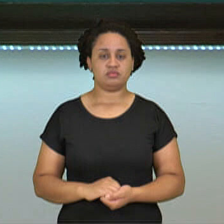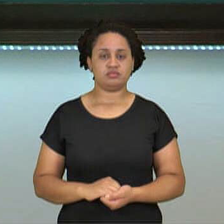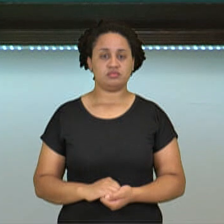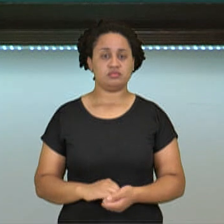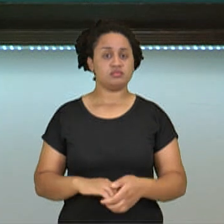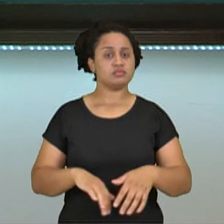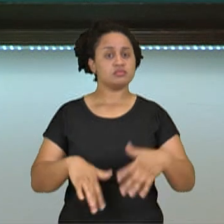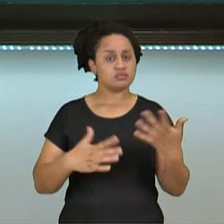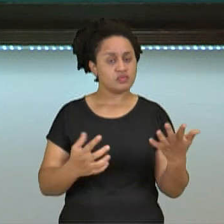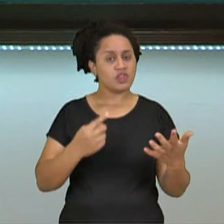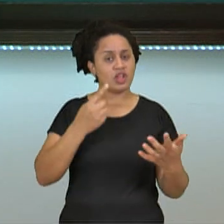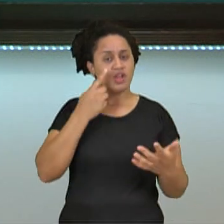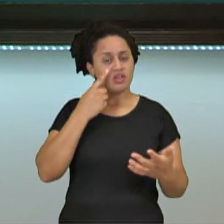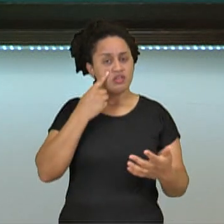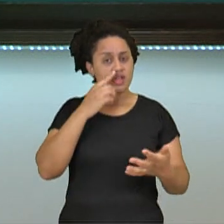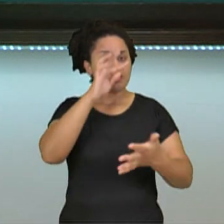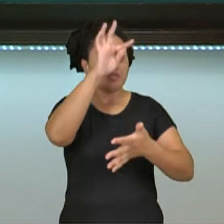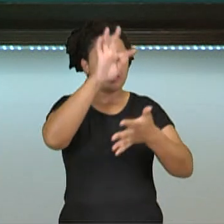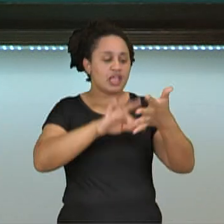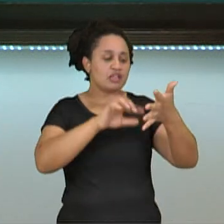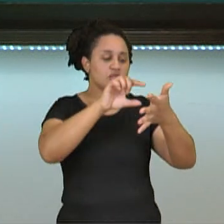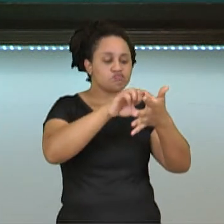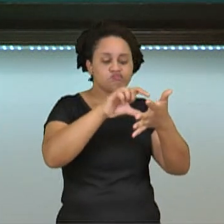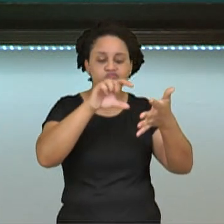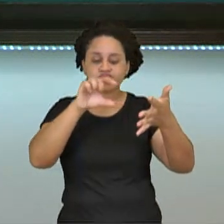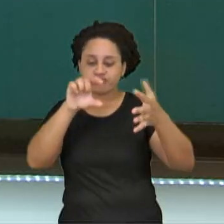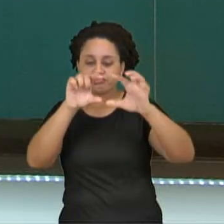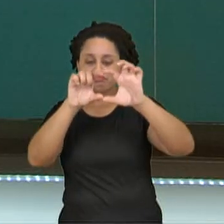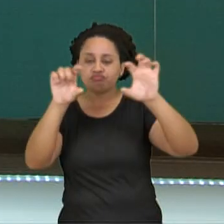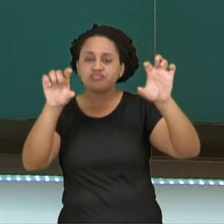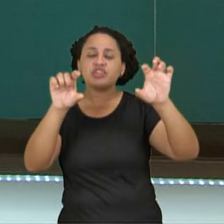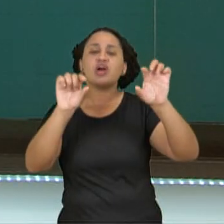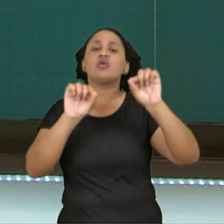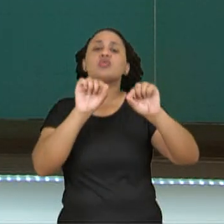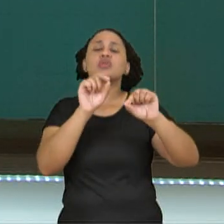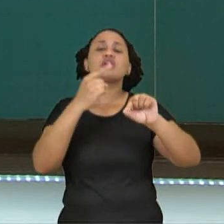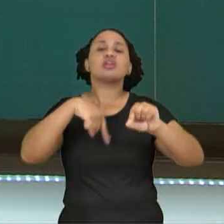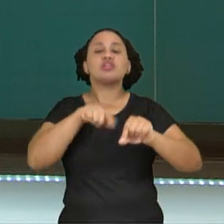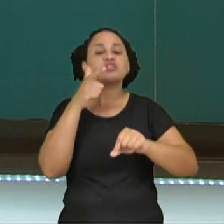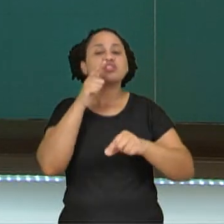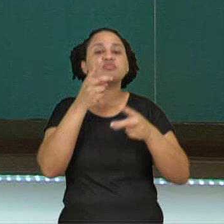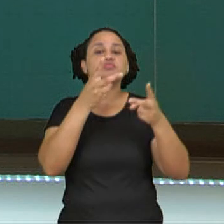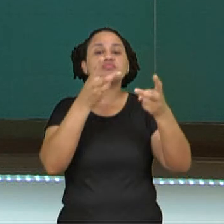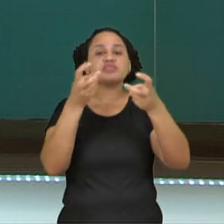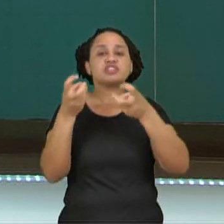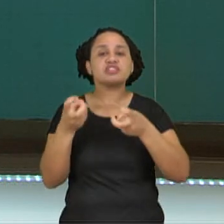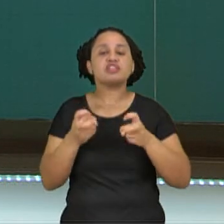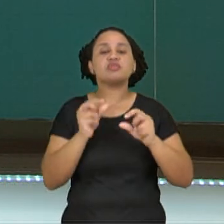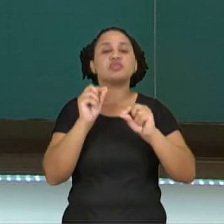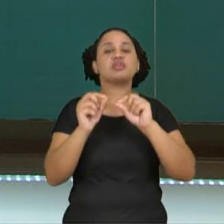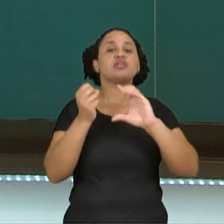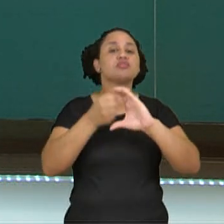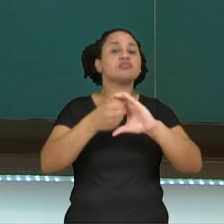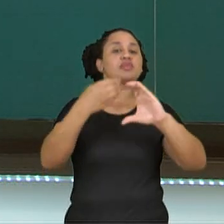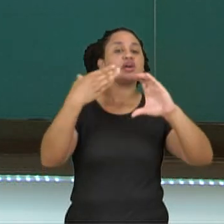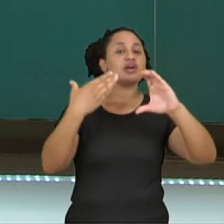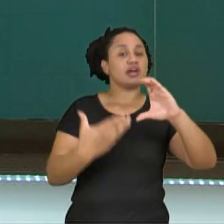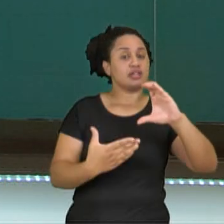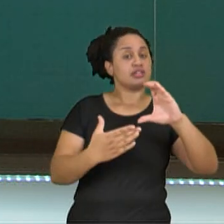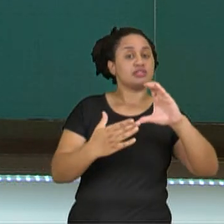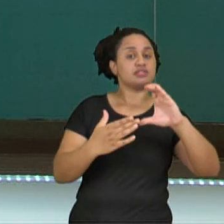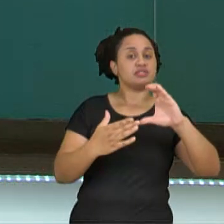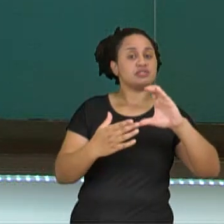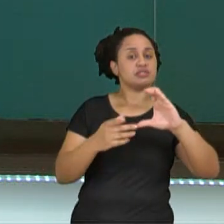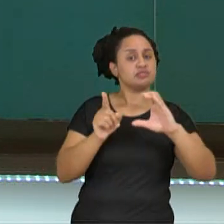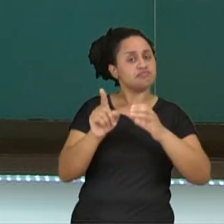Então, lendo esse fragmento, esse trecho do texto, o que a gente consegue perceber de características